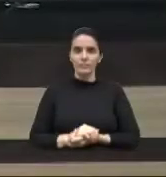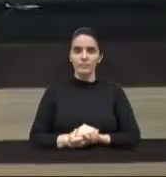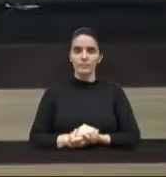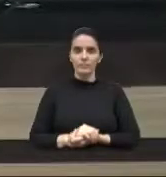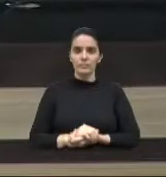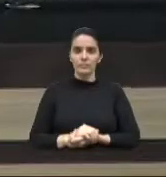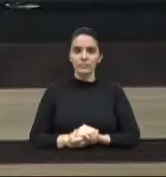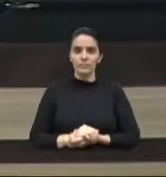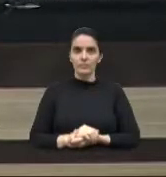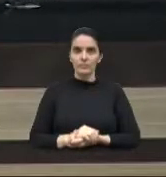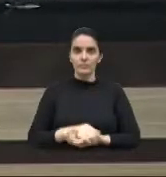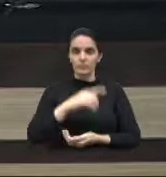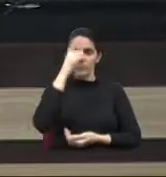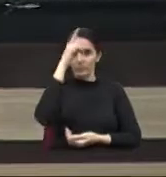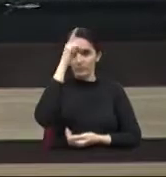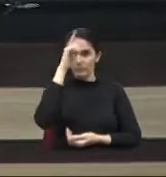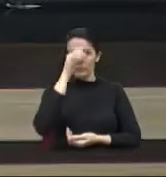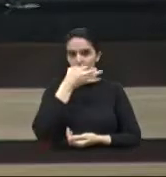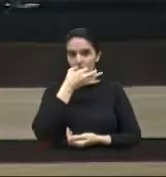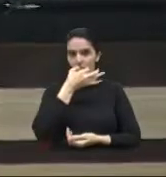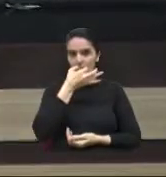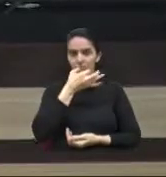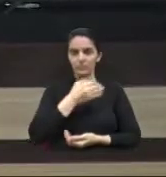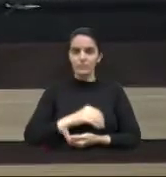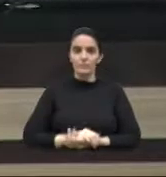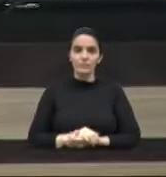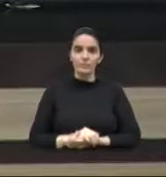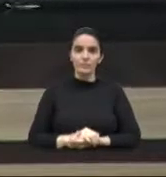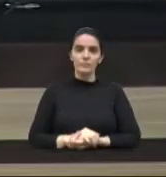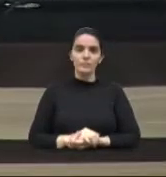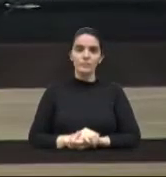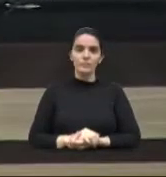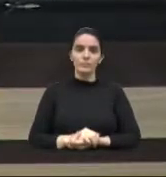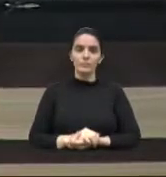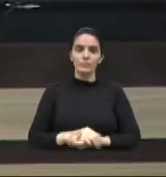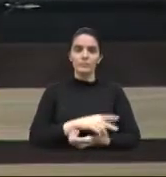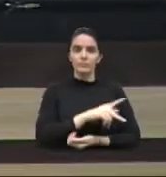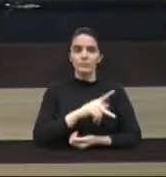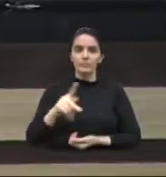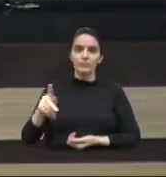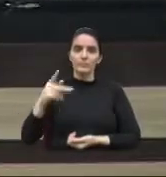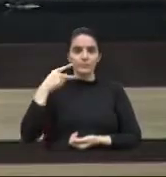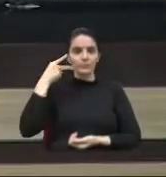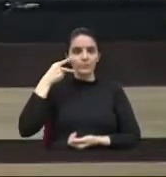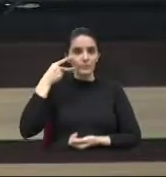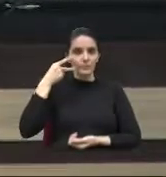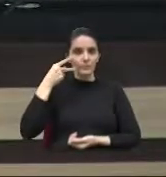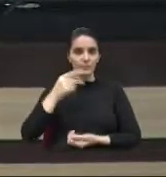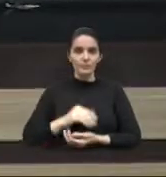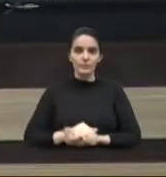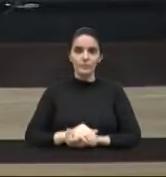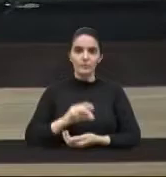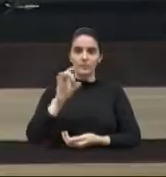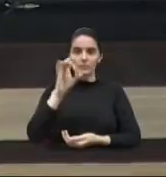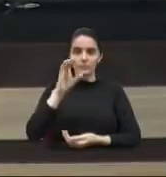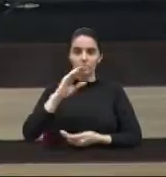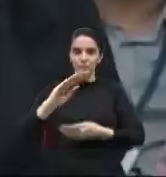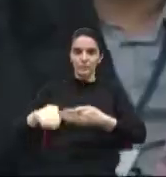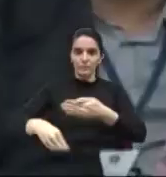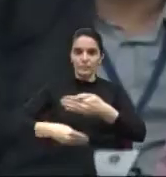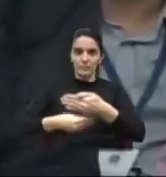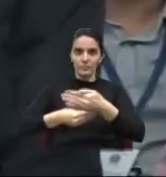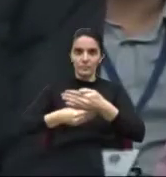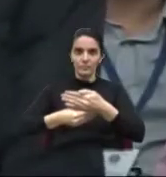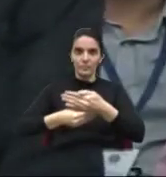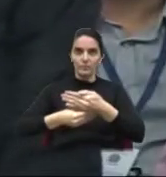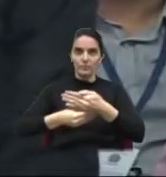Questão de ordem, senhor presidente. Questão de ordem, vereador Alemão. Senhor presidente, vereadores e vereadoras, só para complementar